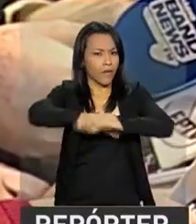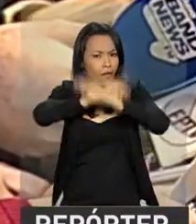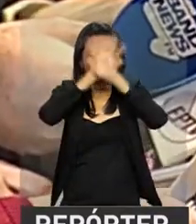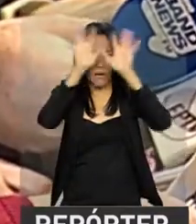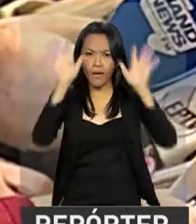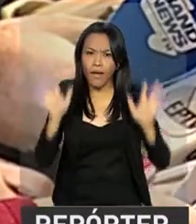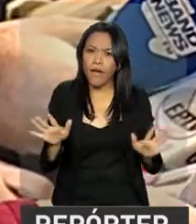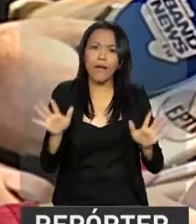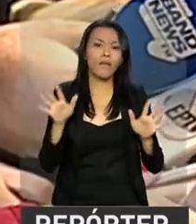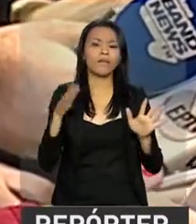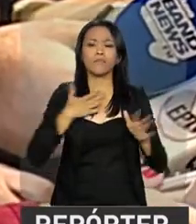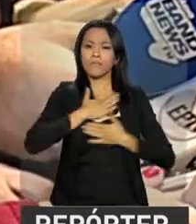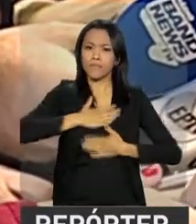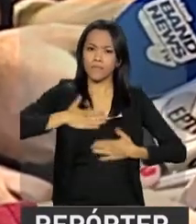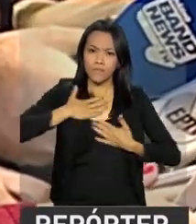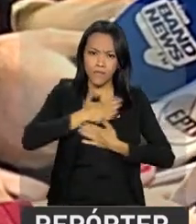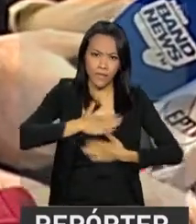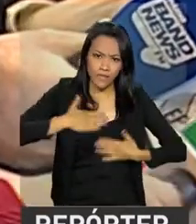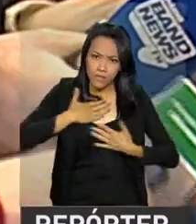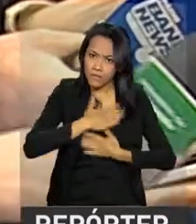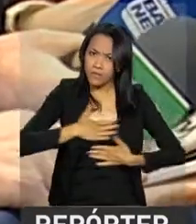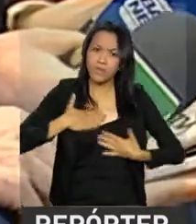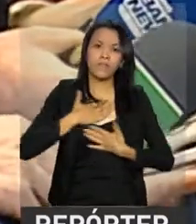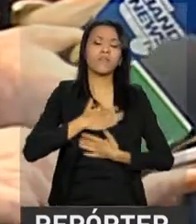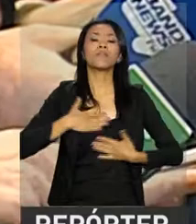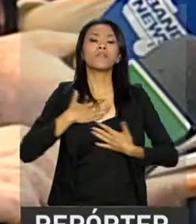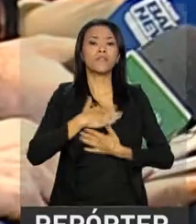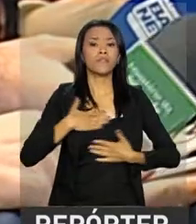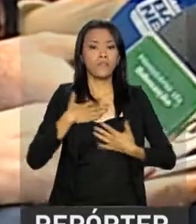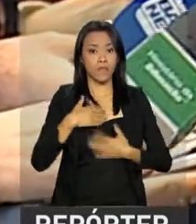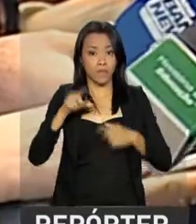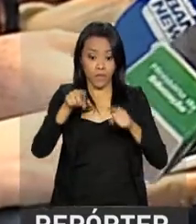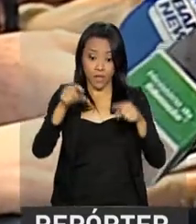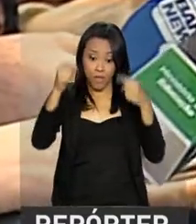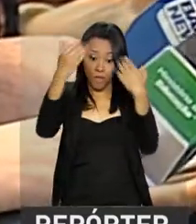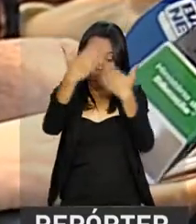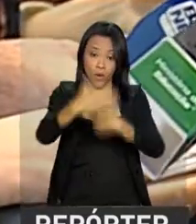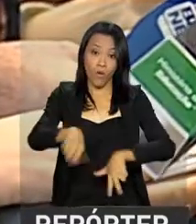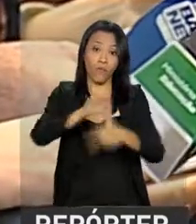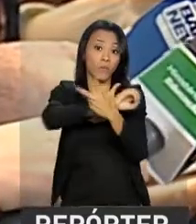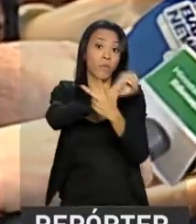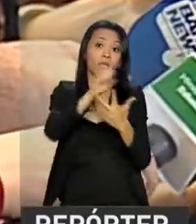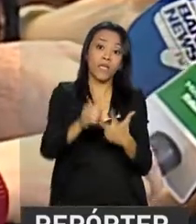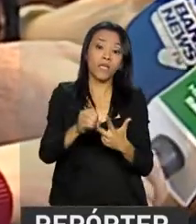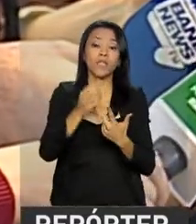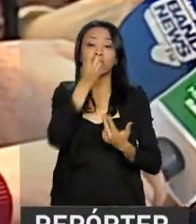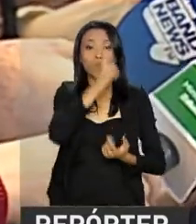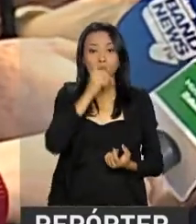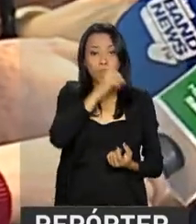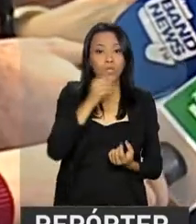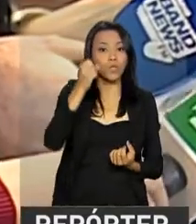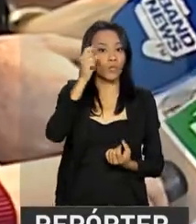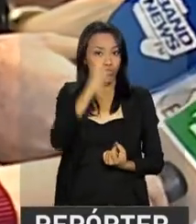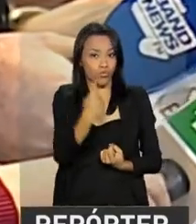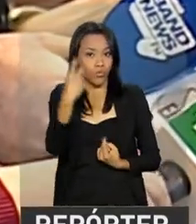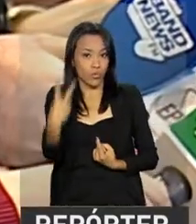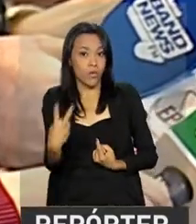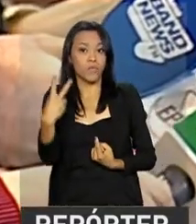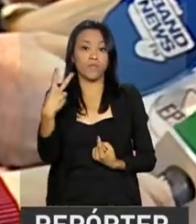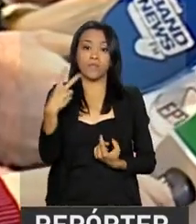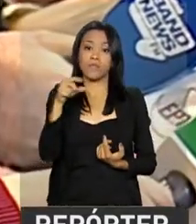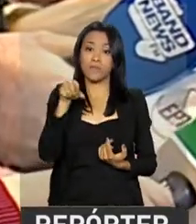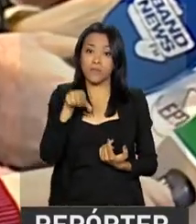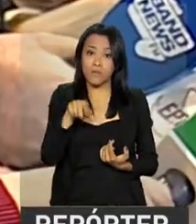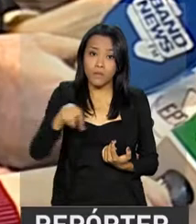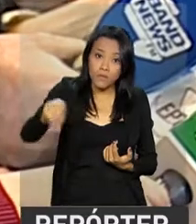percepção de insatisfação em relação à divisão da aplicação do enem em dois domingos por parte dos candidatos todos os